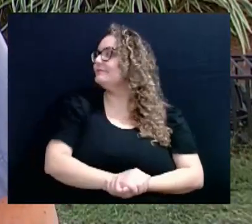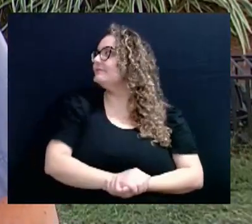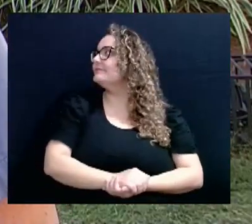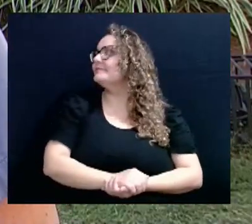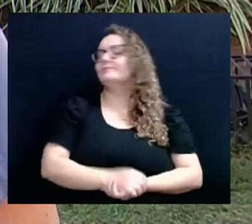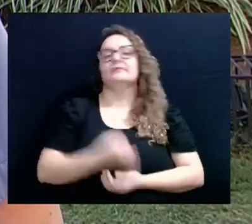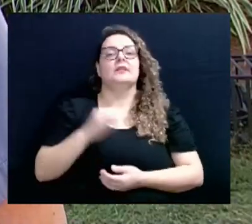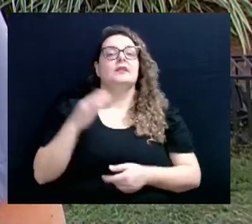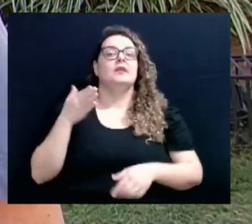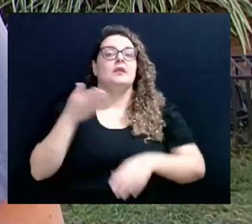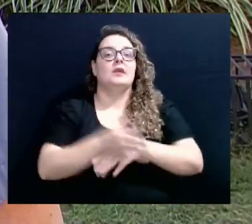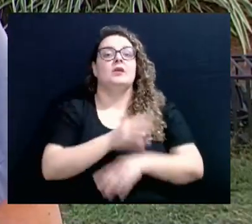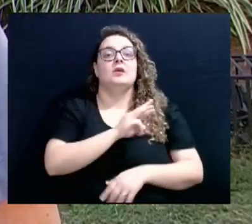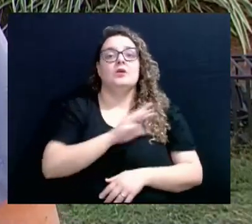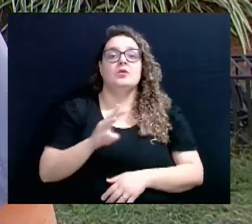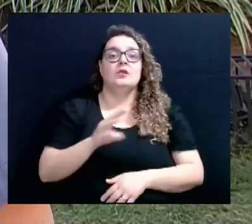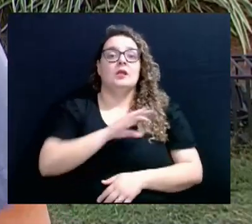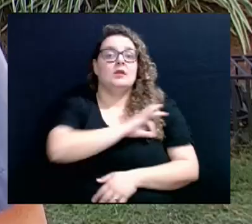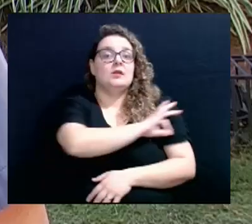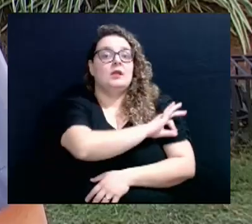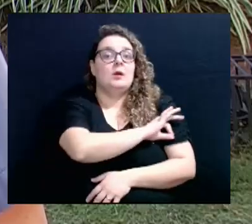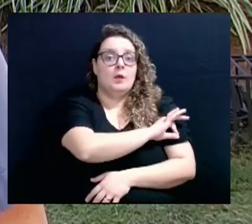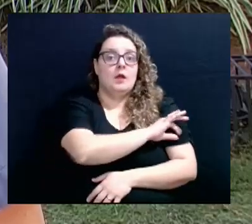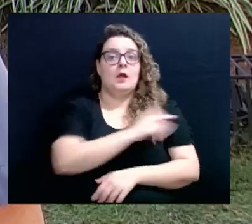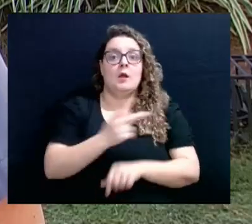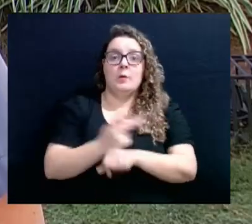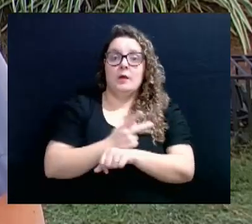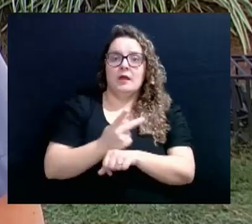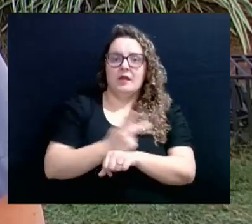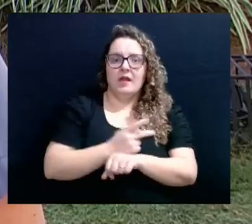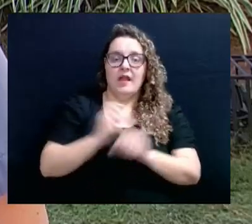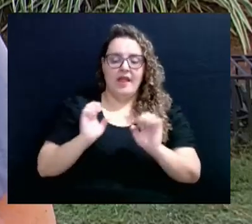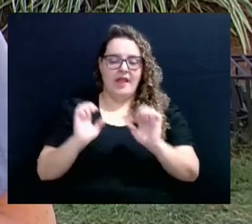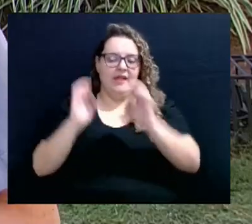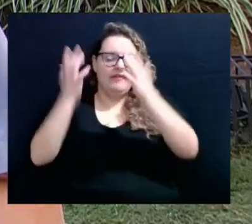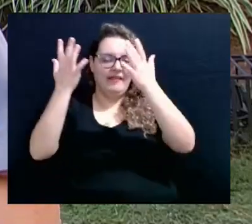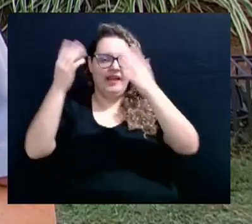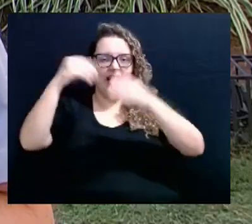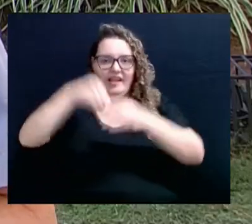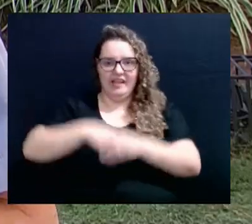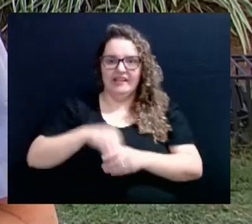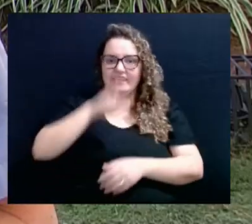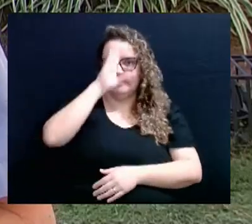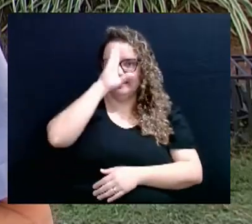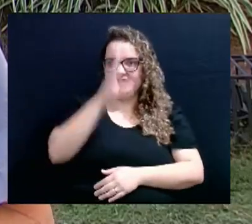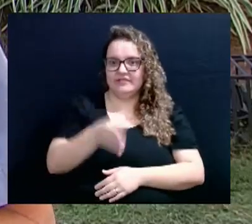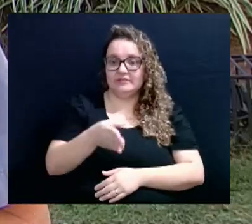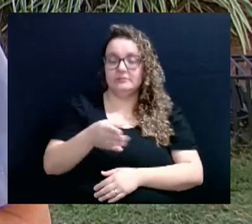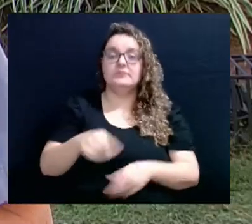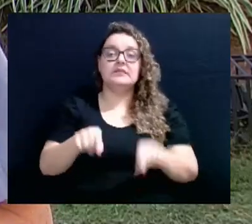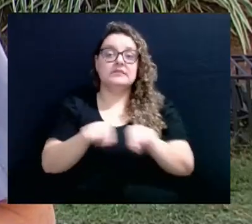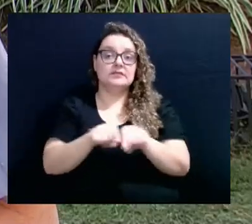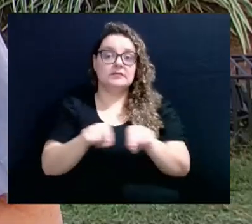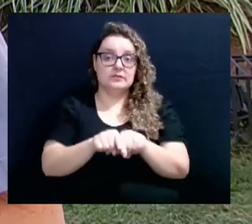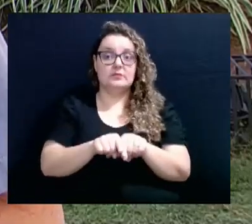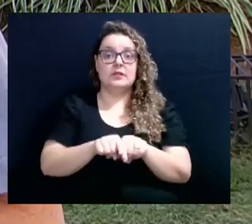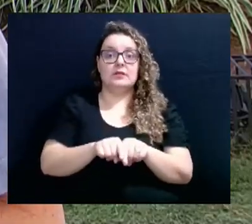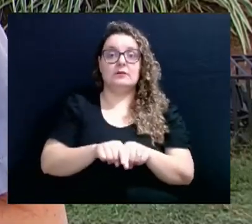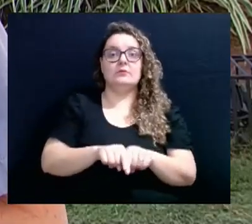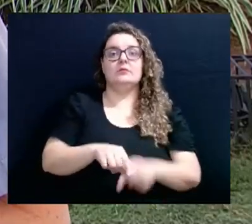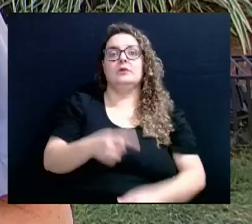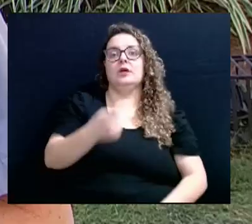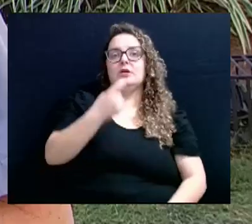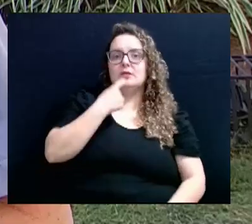da Prefeitura e buscar lá dentro eventos, você cai diretamente, mas também pelo endereço